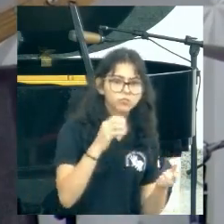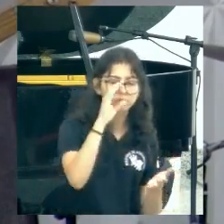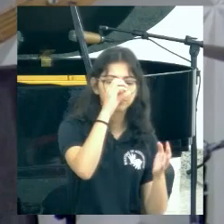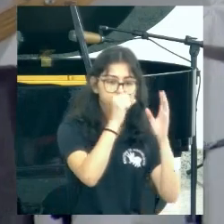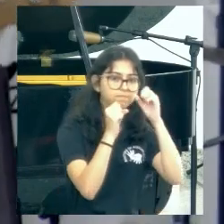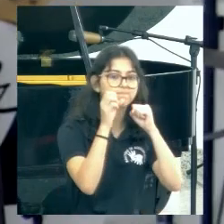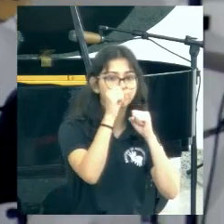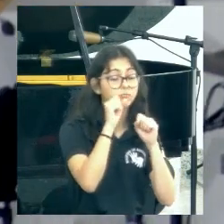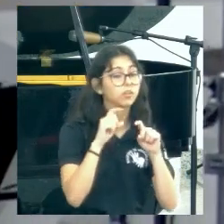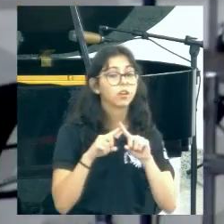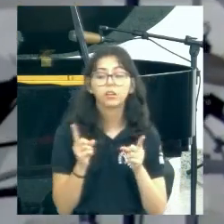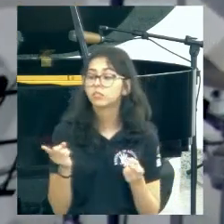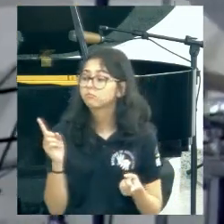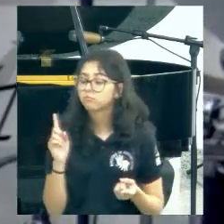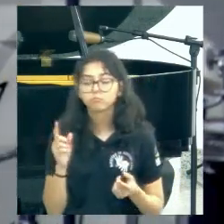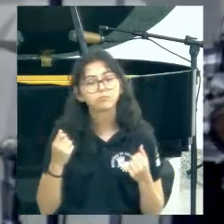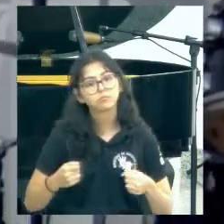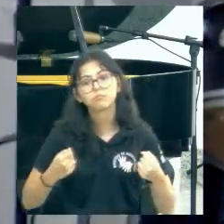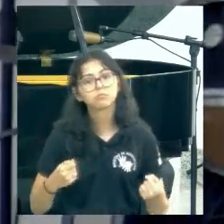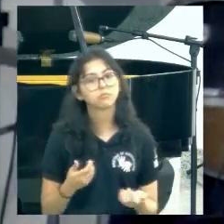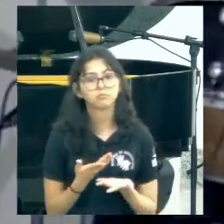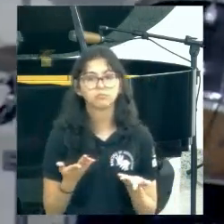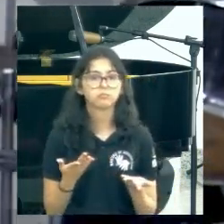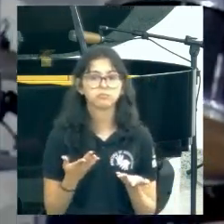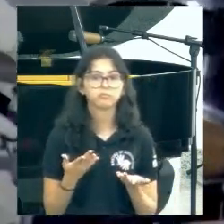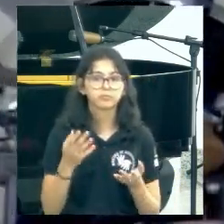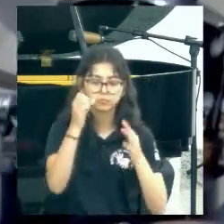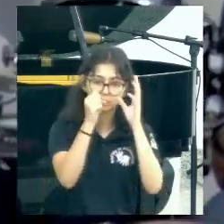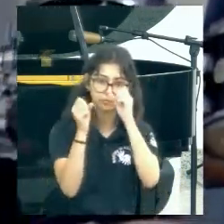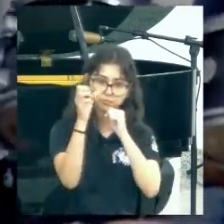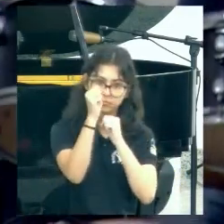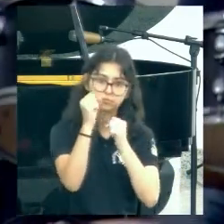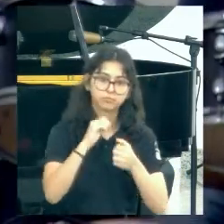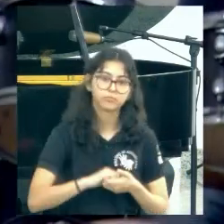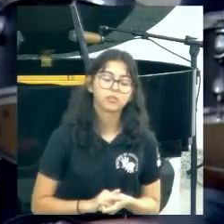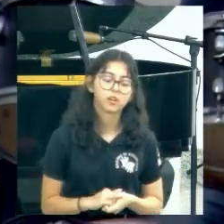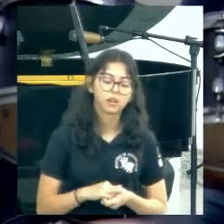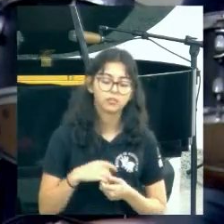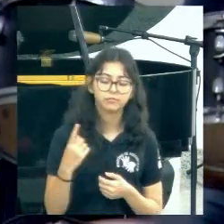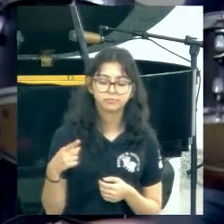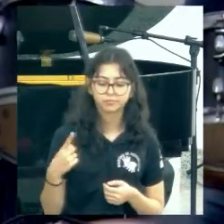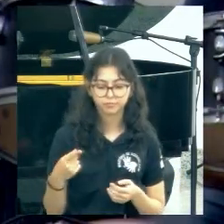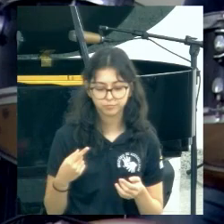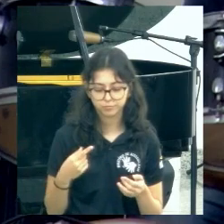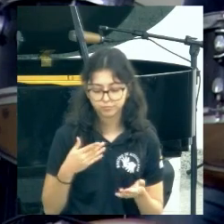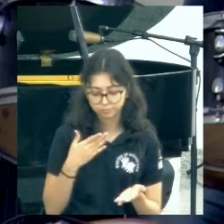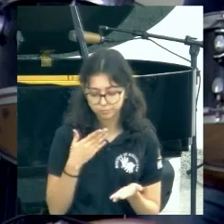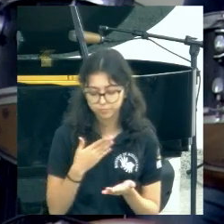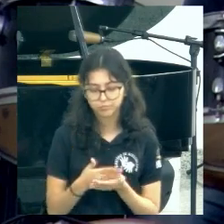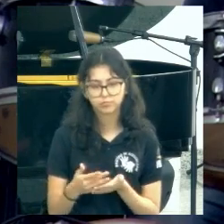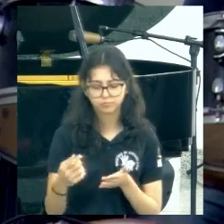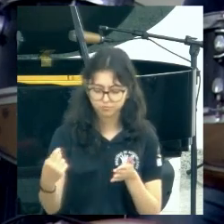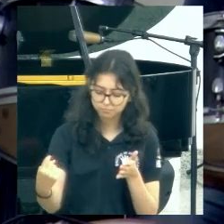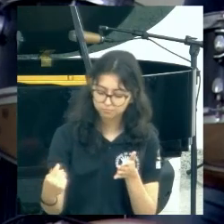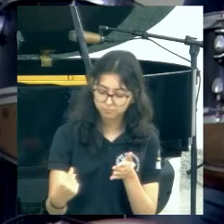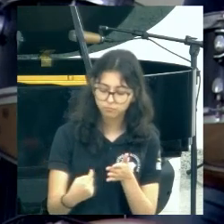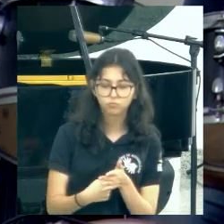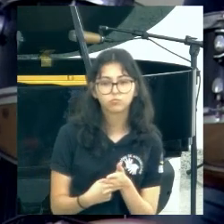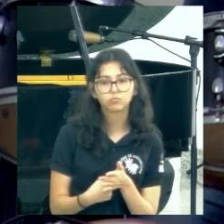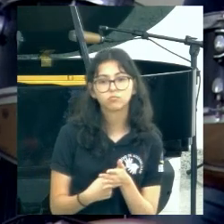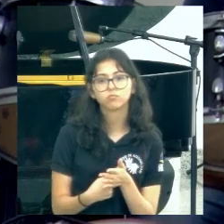assim, não precisa ser assim. Depois eu continuei a me perguntar, será